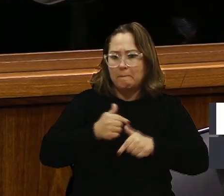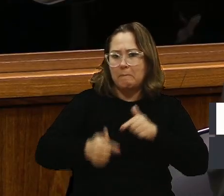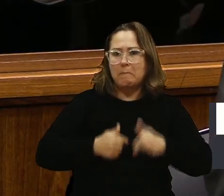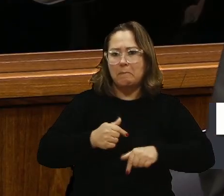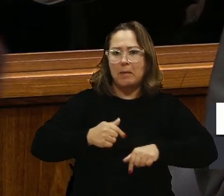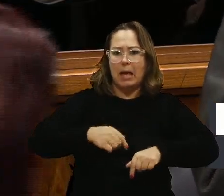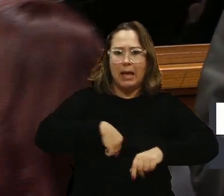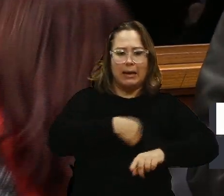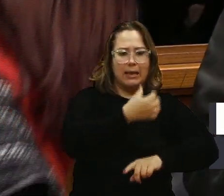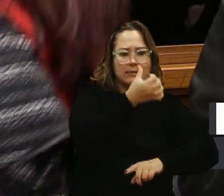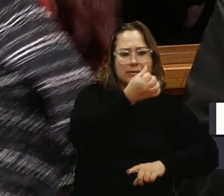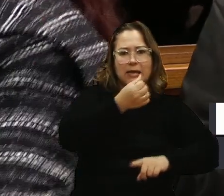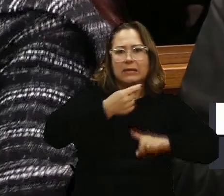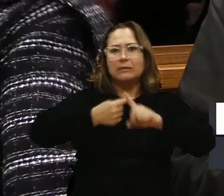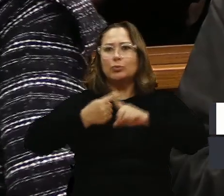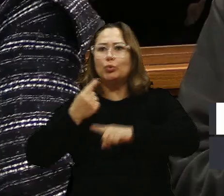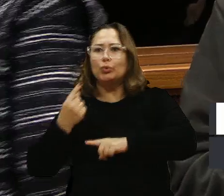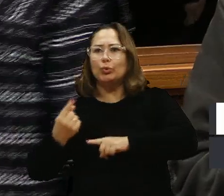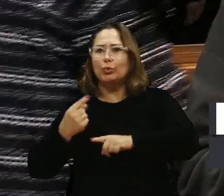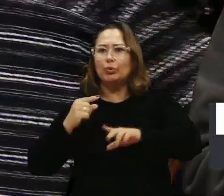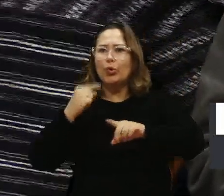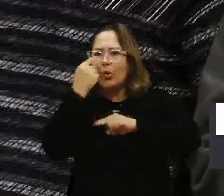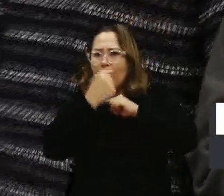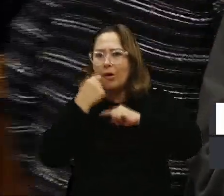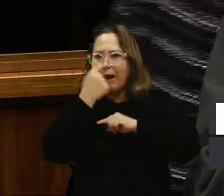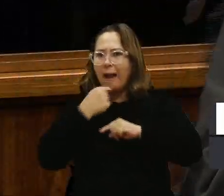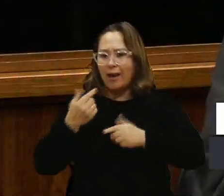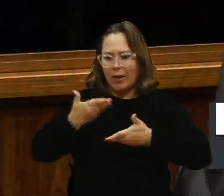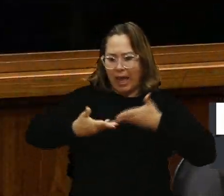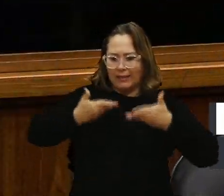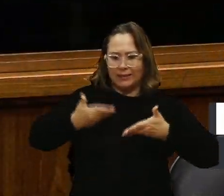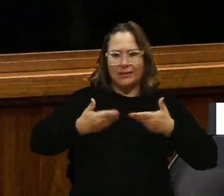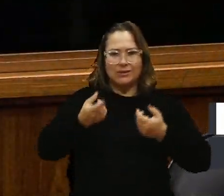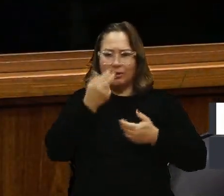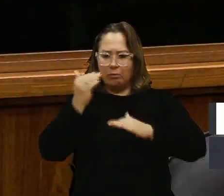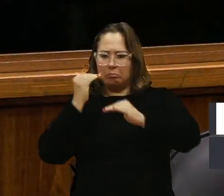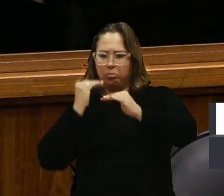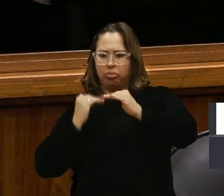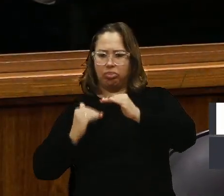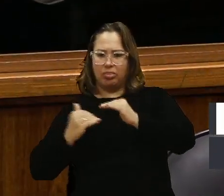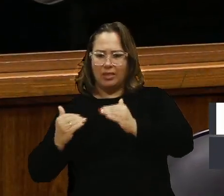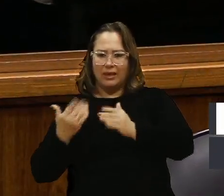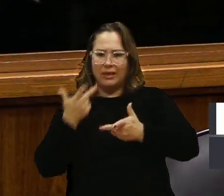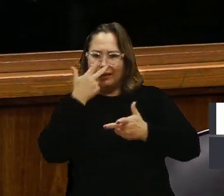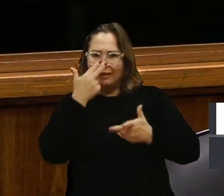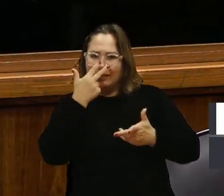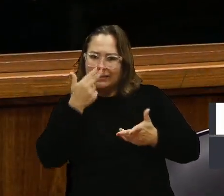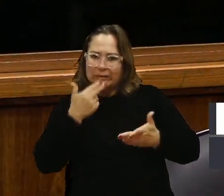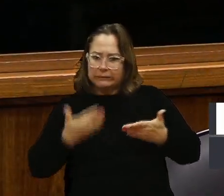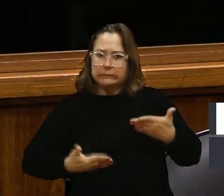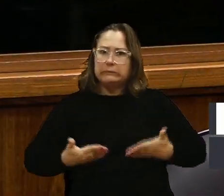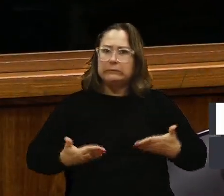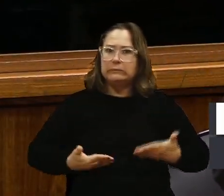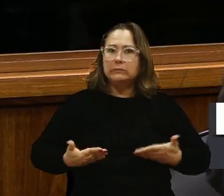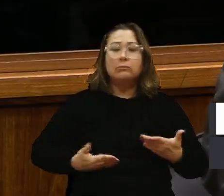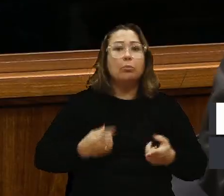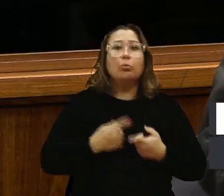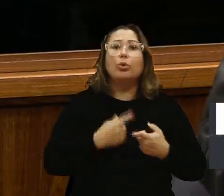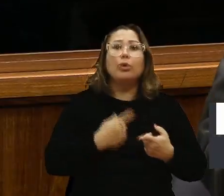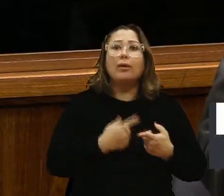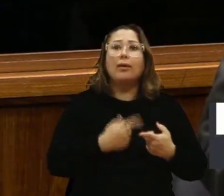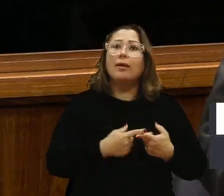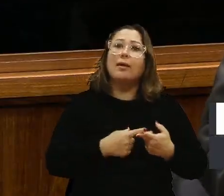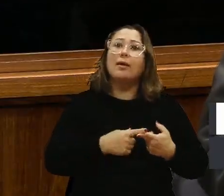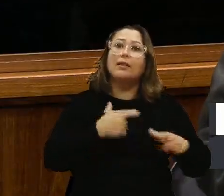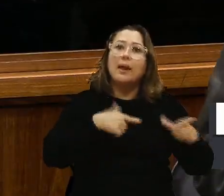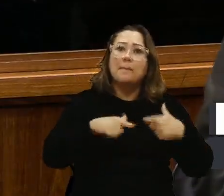nos atende, é só nos atendendo de maneira subserviente que eles servem? Por que no trabalho público,